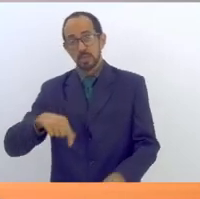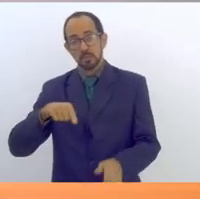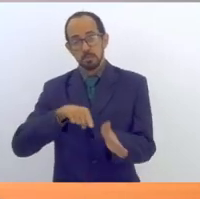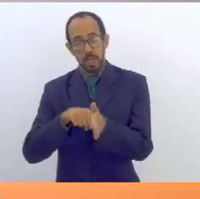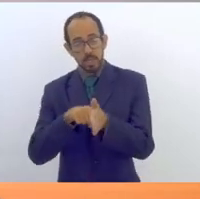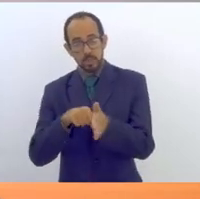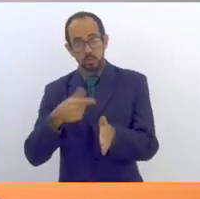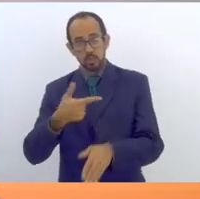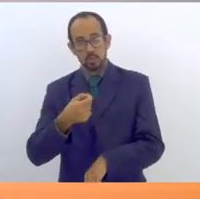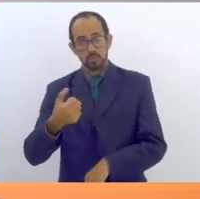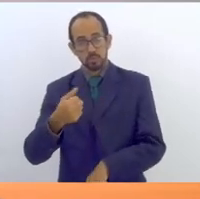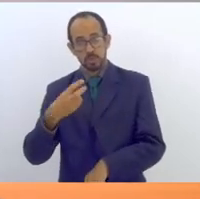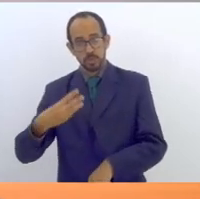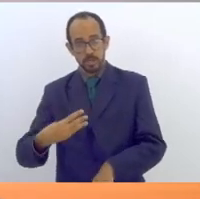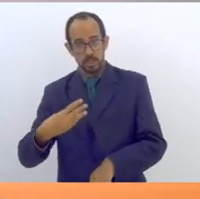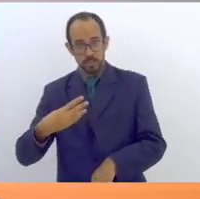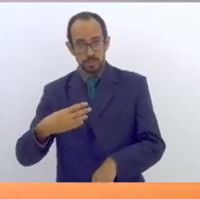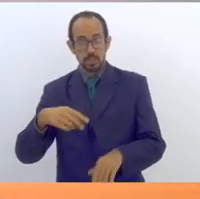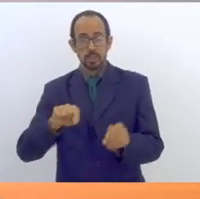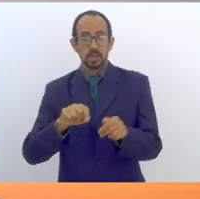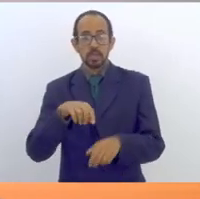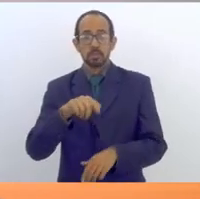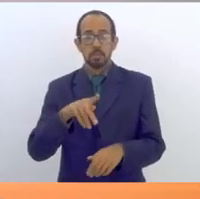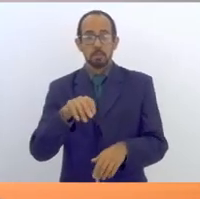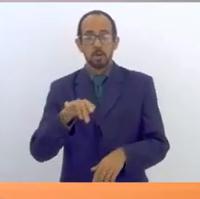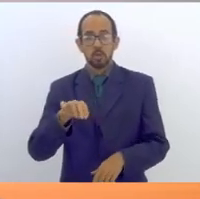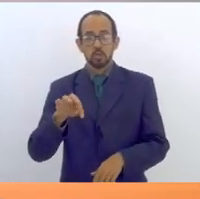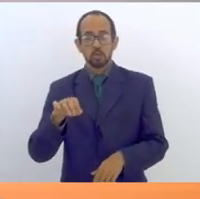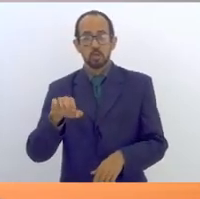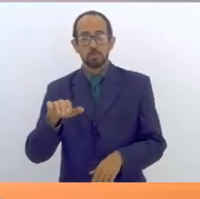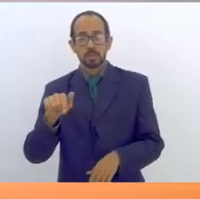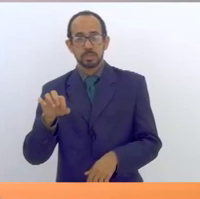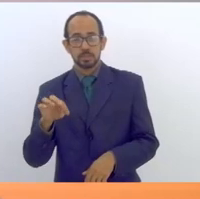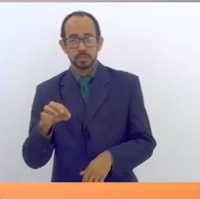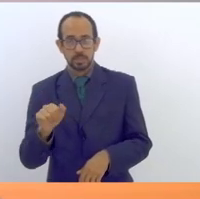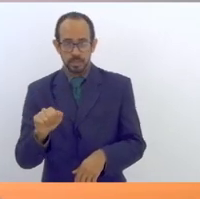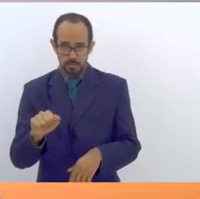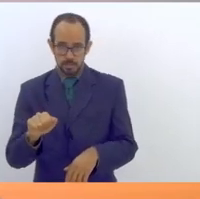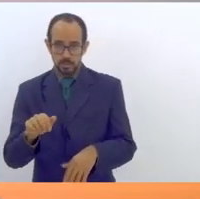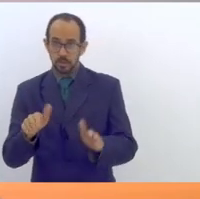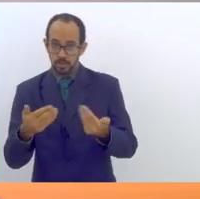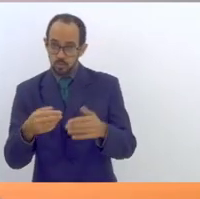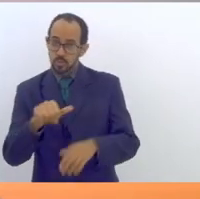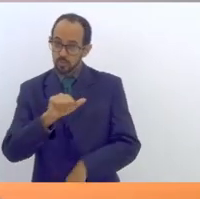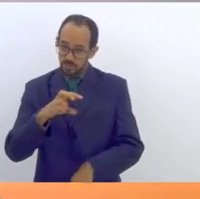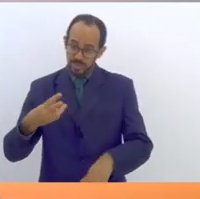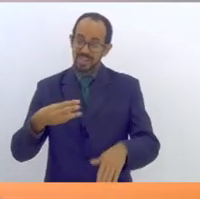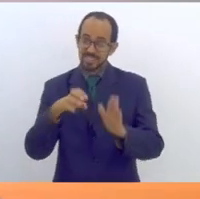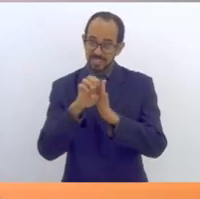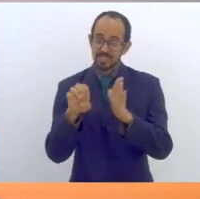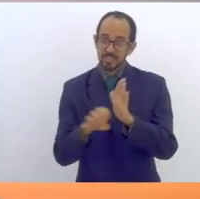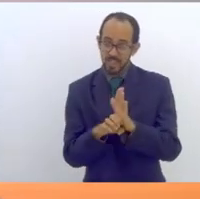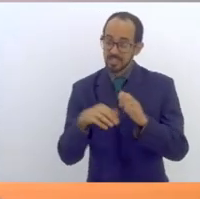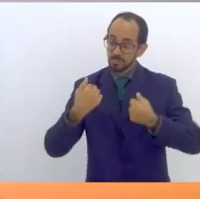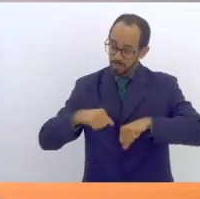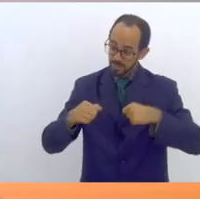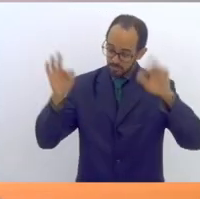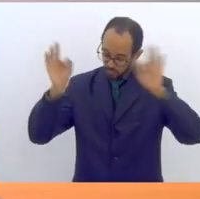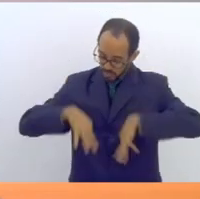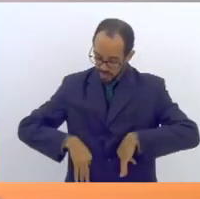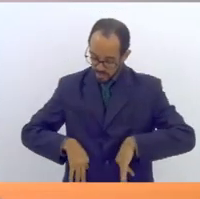papiloscopista 2014 são 13 editais na verdade e como foi falado aqui deve se dar um fecho para isso